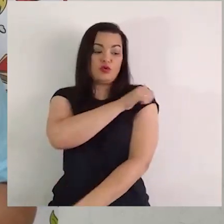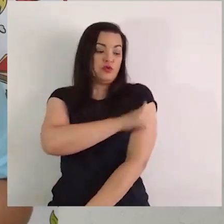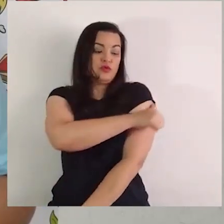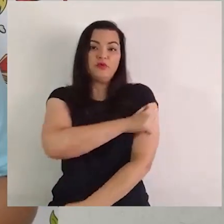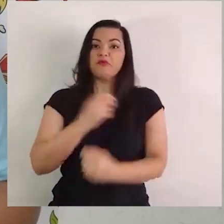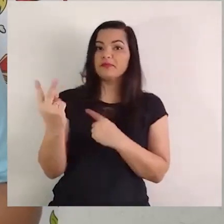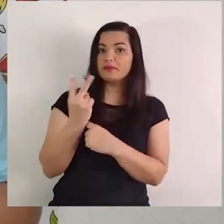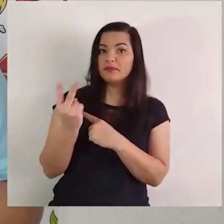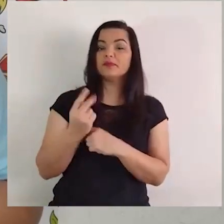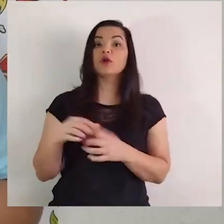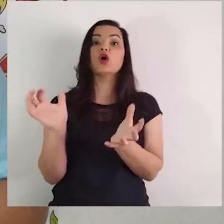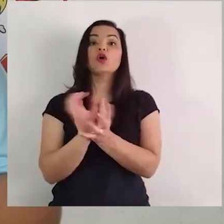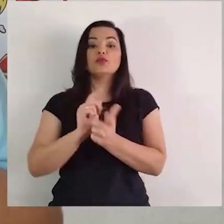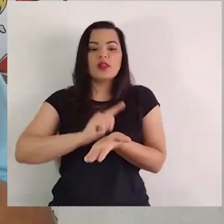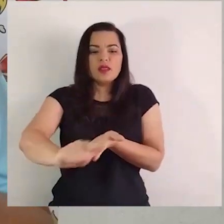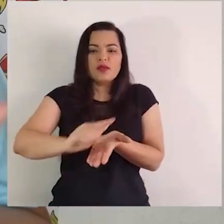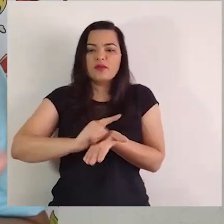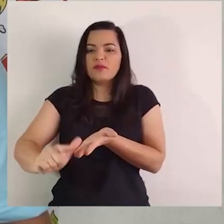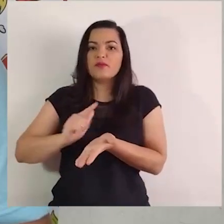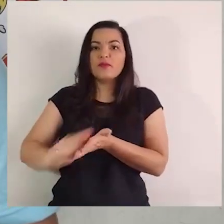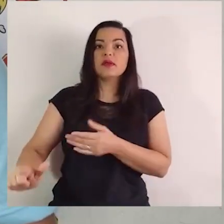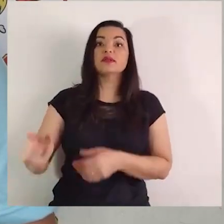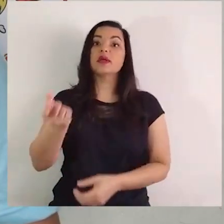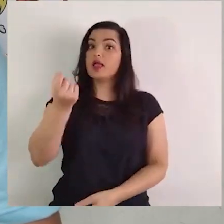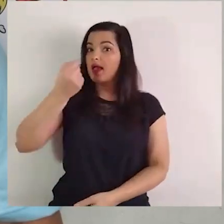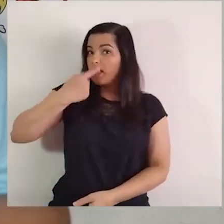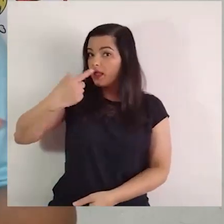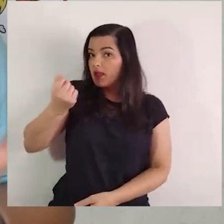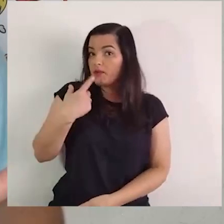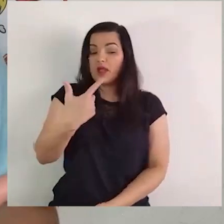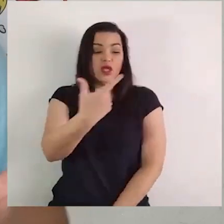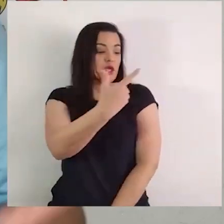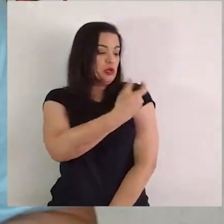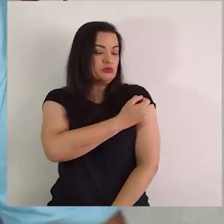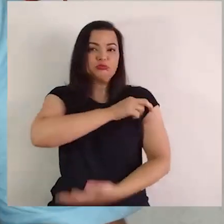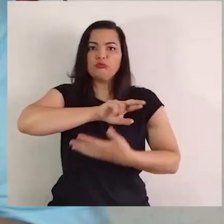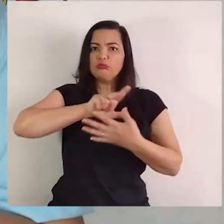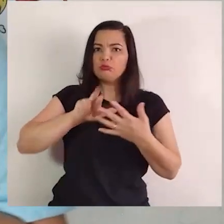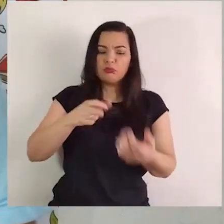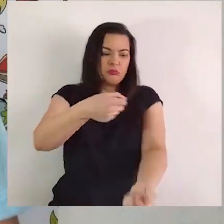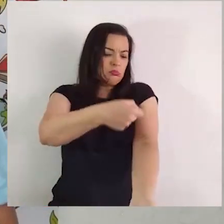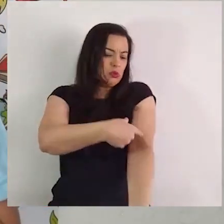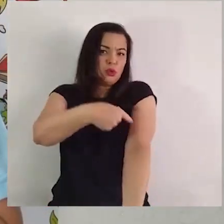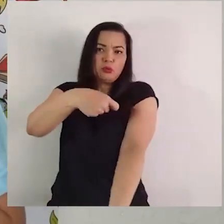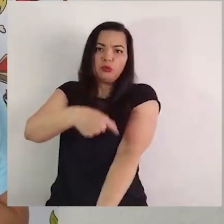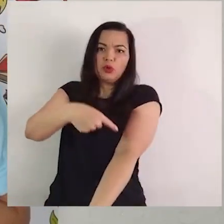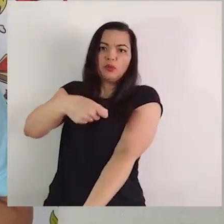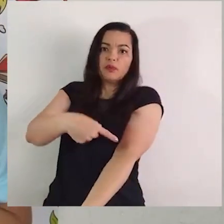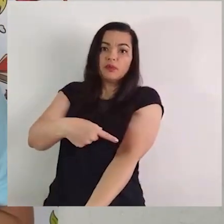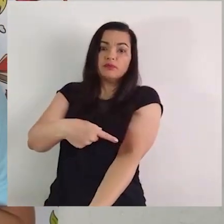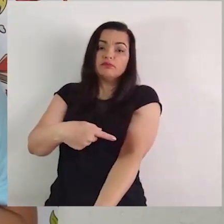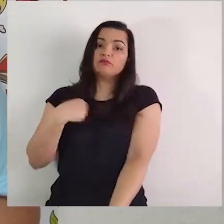limpeza, coloca medicamento, internação. Tudo isso é ofertado para nós de